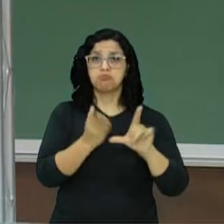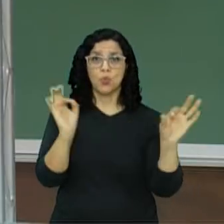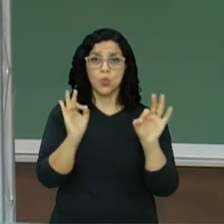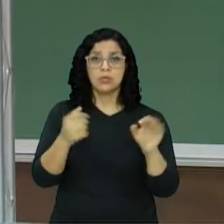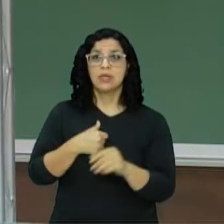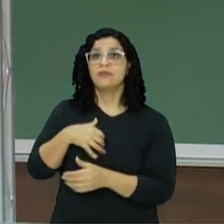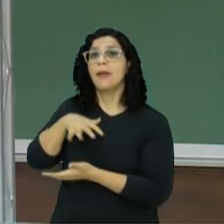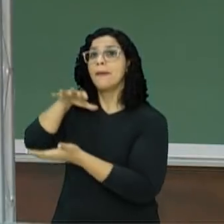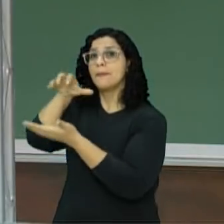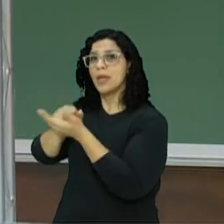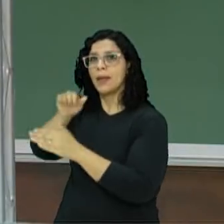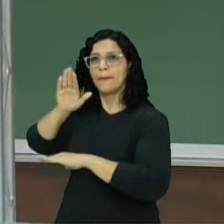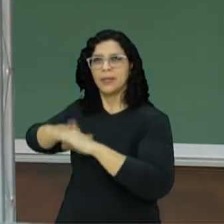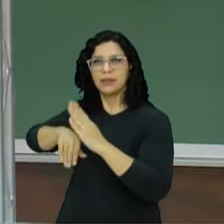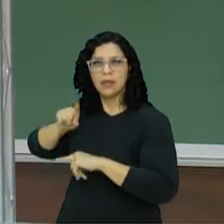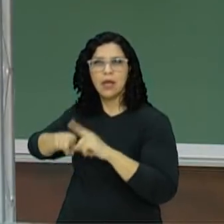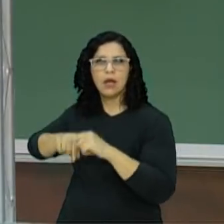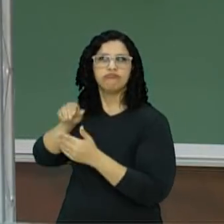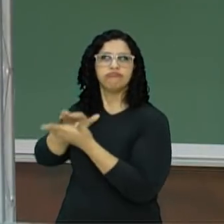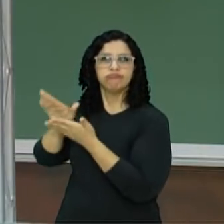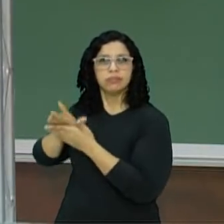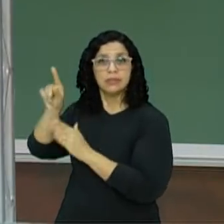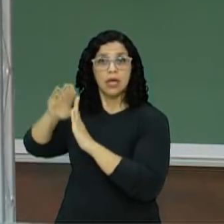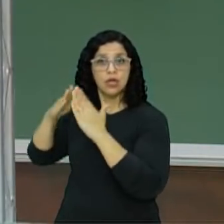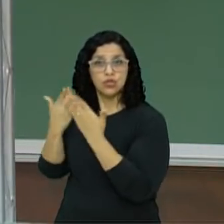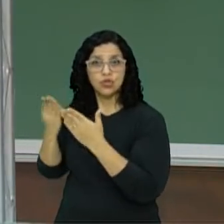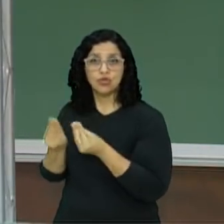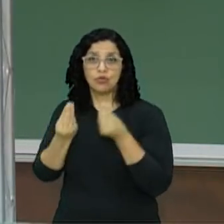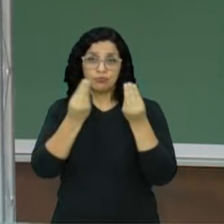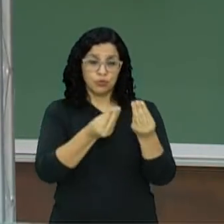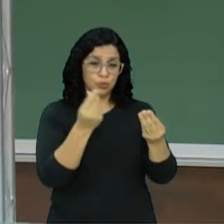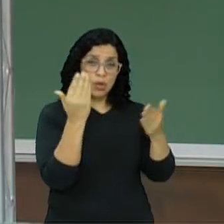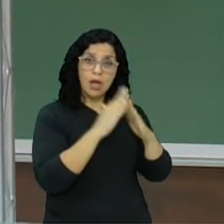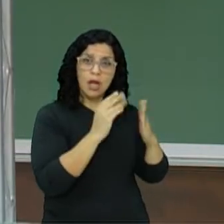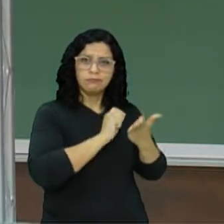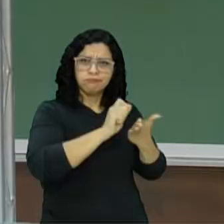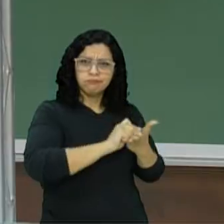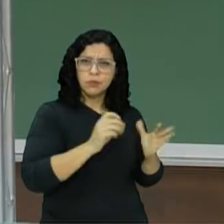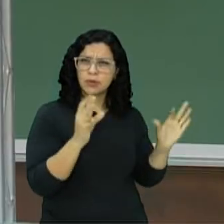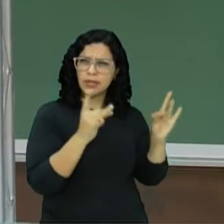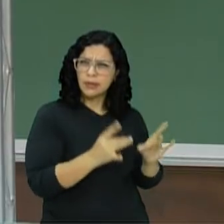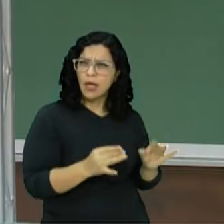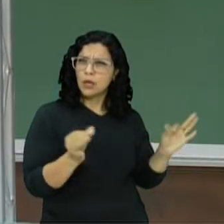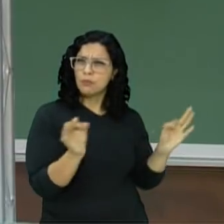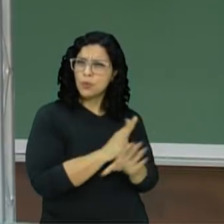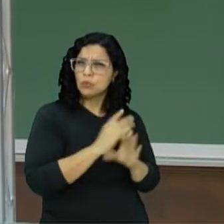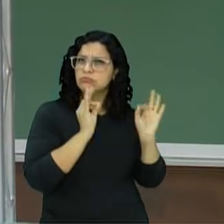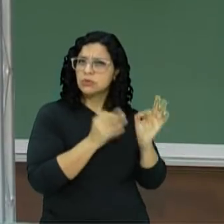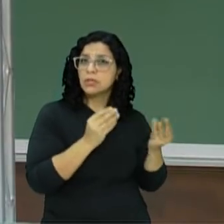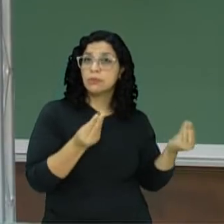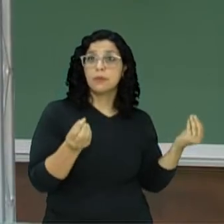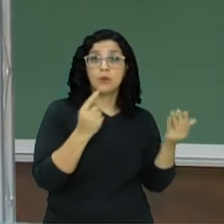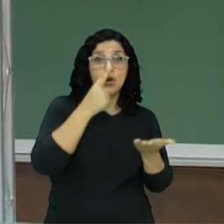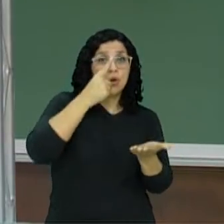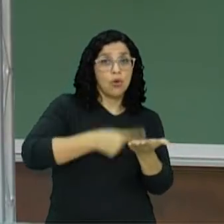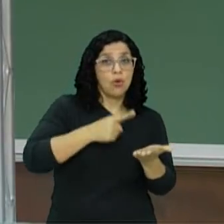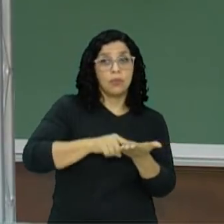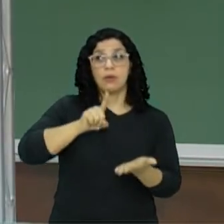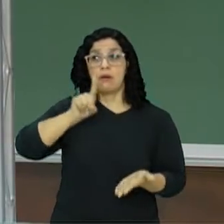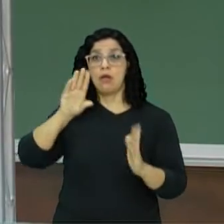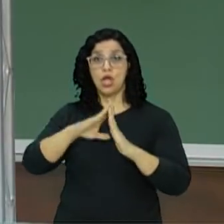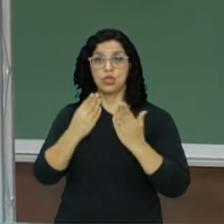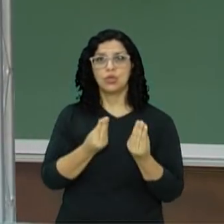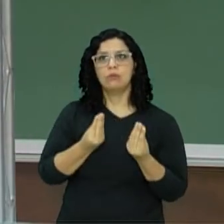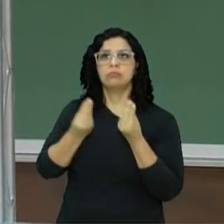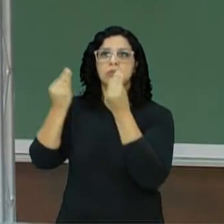responde as tarefas de maneira impressa, os exercícios da aula, lembre-se de fazer com capricho, como sempre, e de marcar com a sua escola